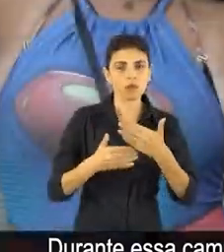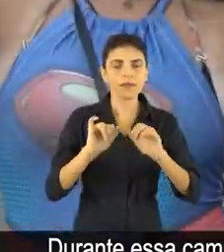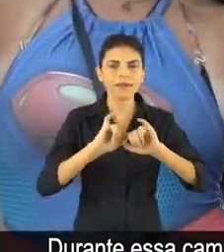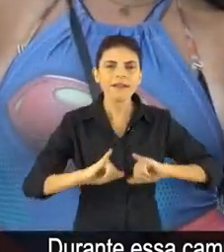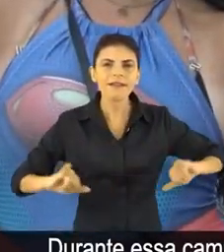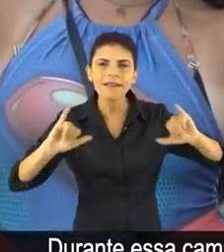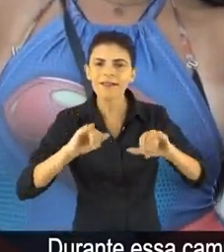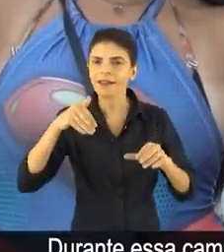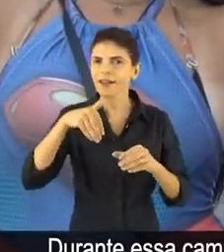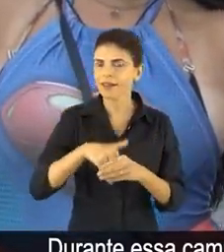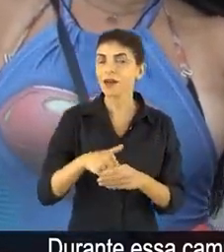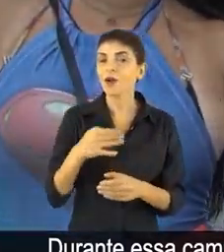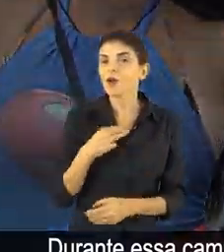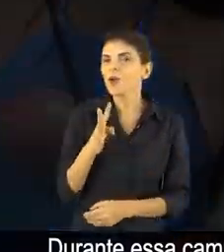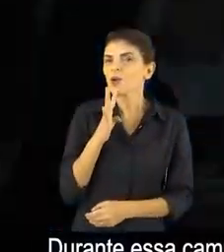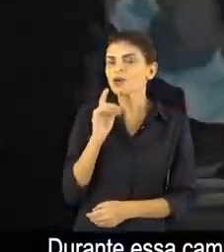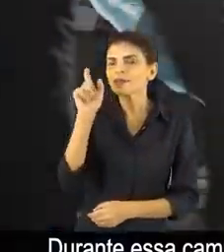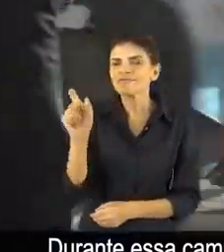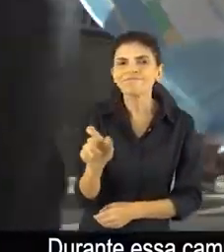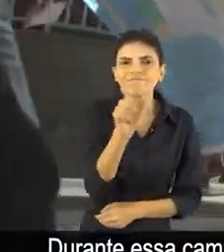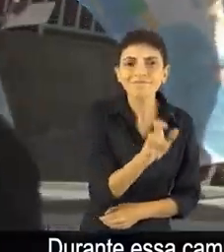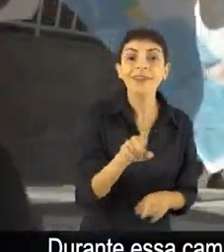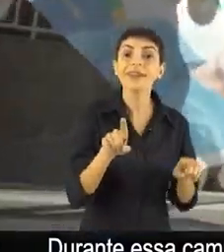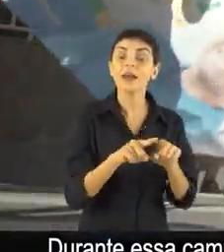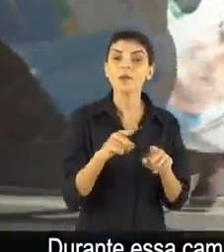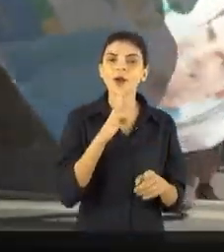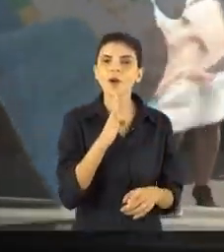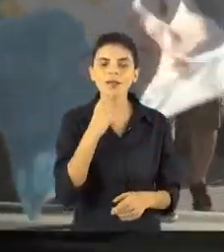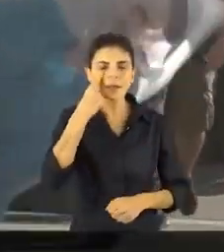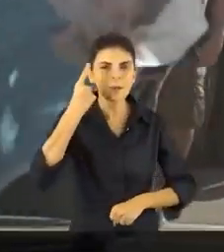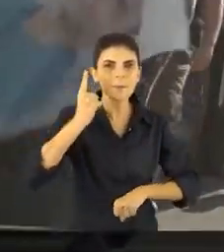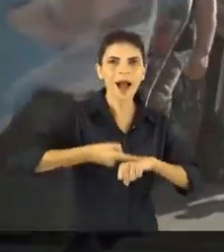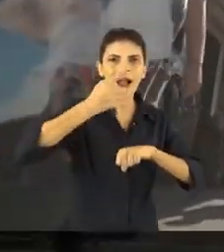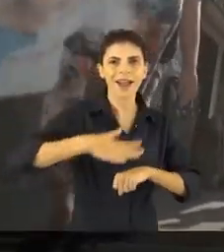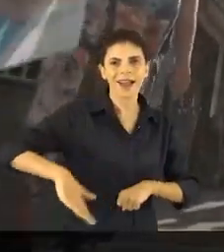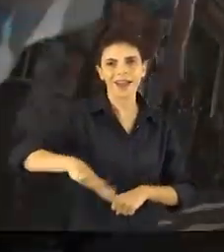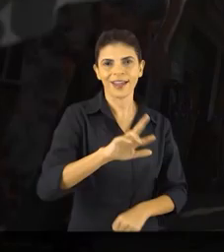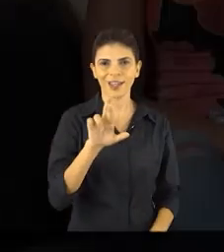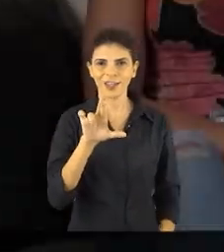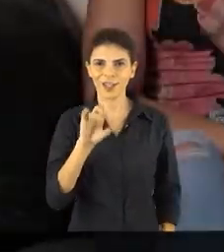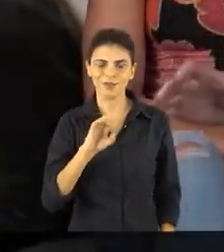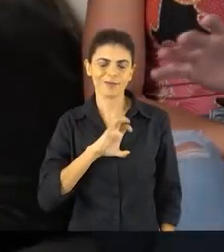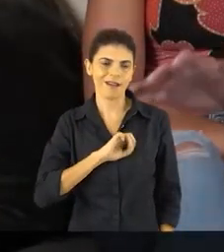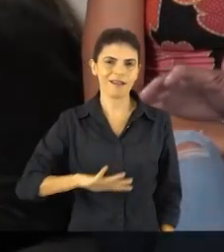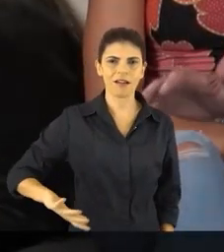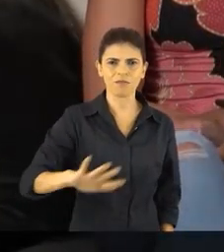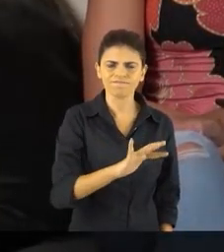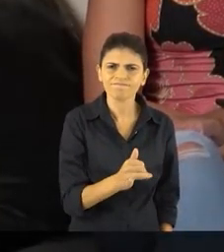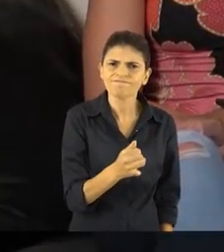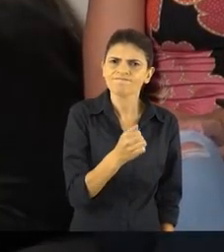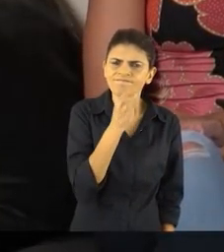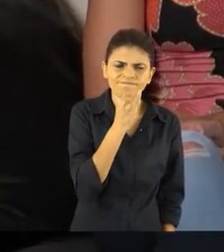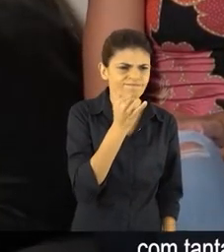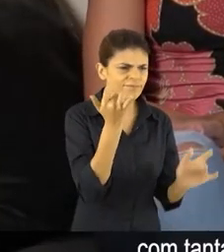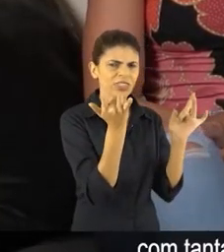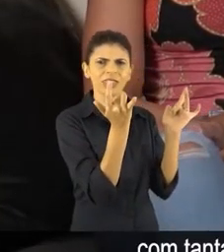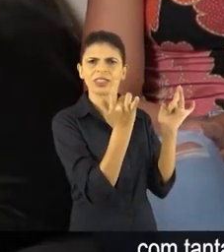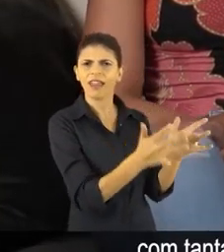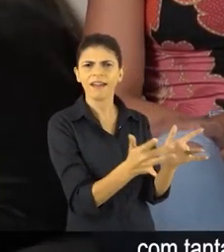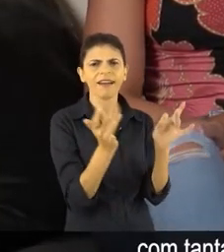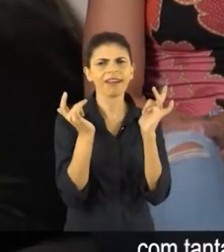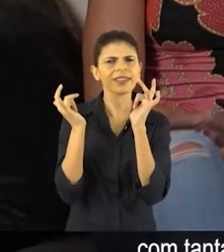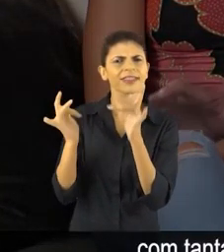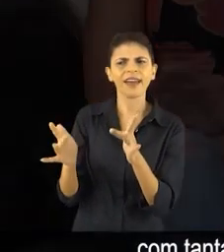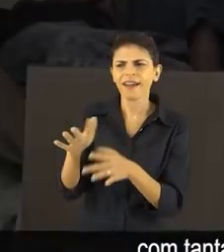grande oportunidade de conhecer melhor a nossa amada cidade do Rio de Janeiro. É muito triste ver o Rio abandonado, com